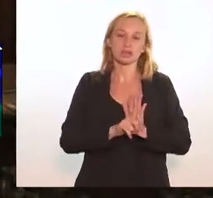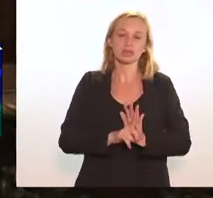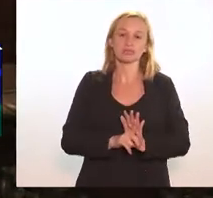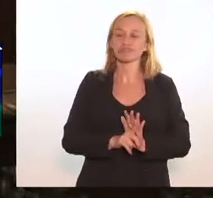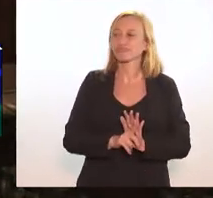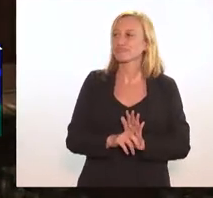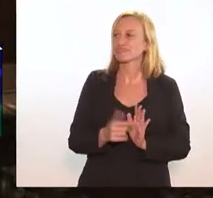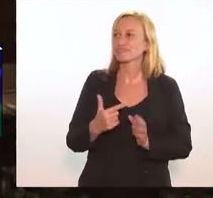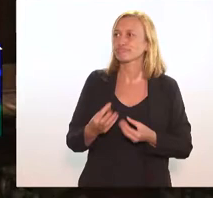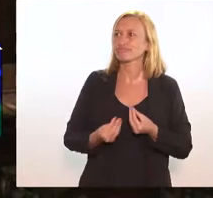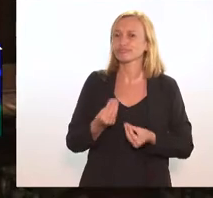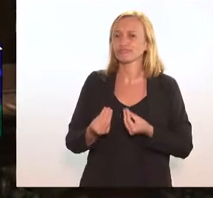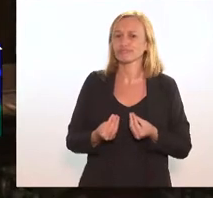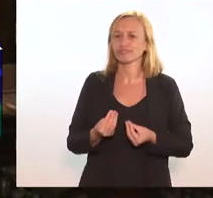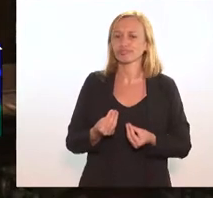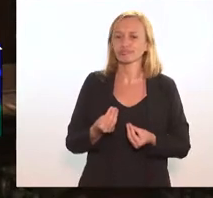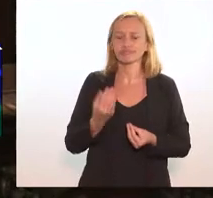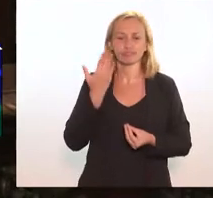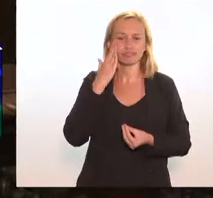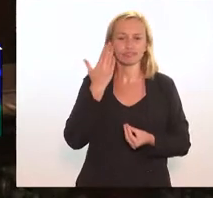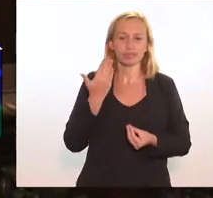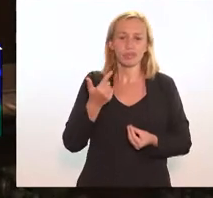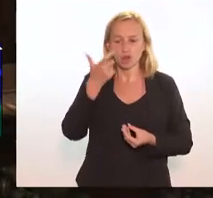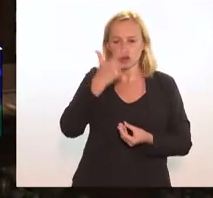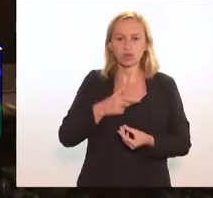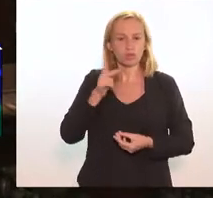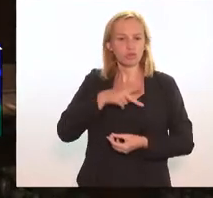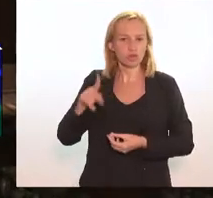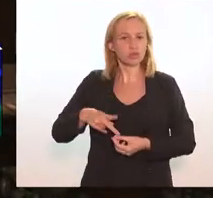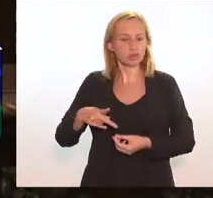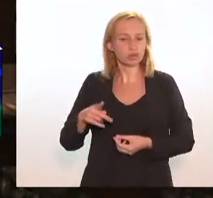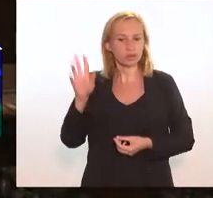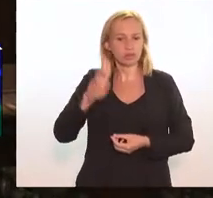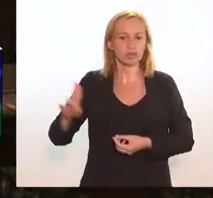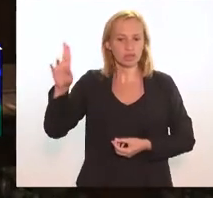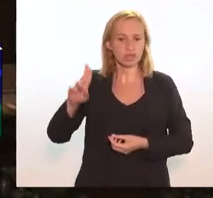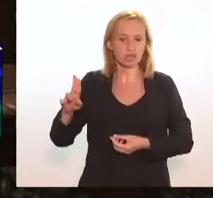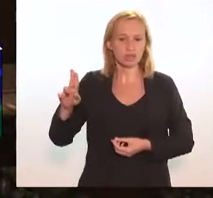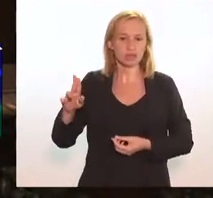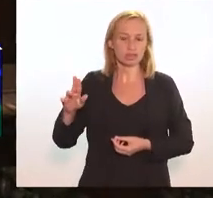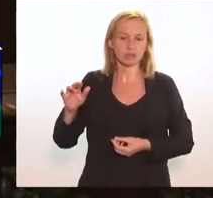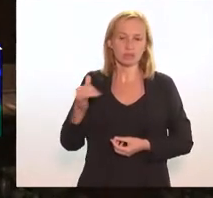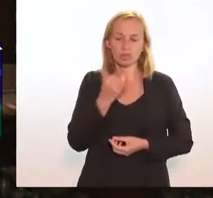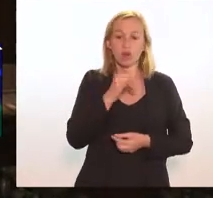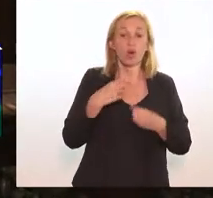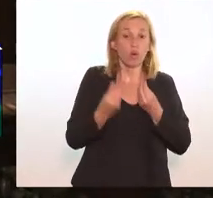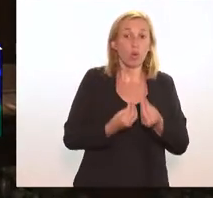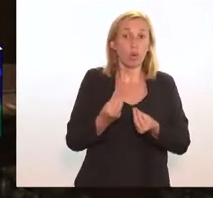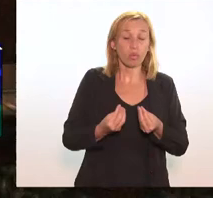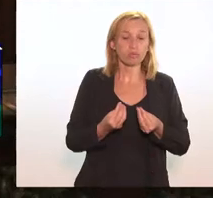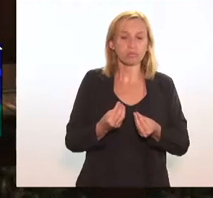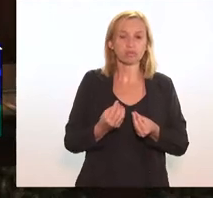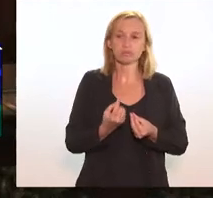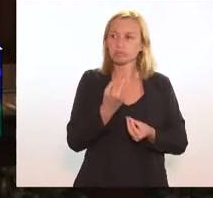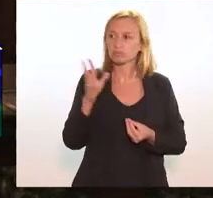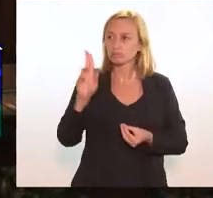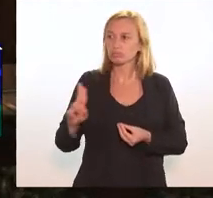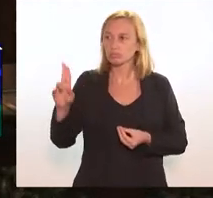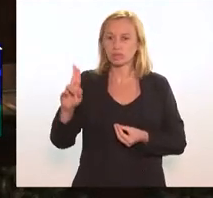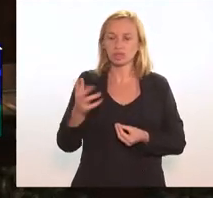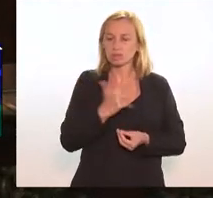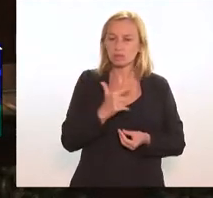dá para entender, eu que sou professor universitário, tenho uma carreira universitária na Universidade Federal Fluminense, não dá para entender uma universidade onde